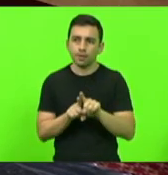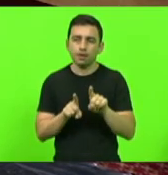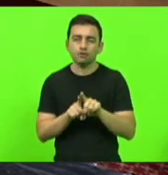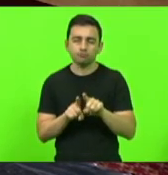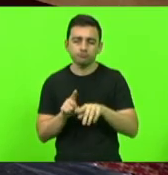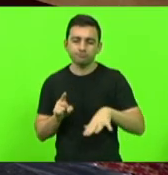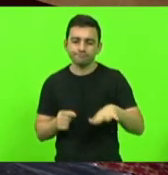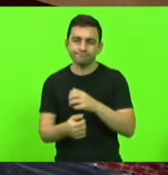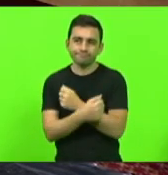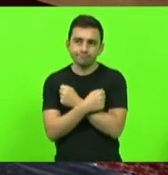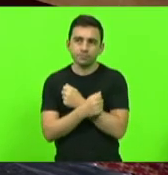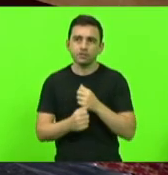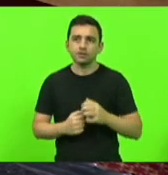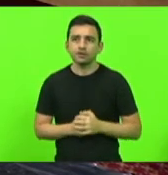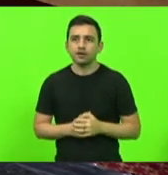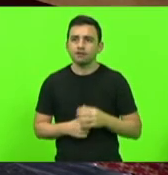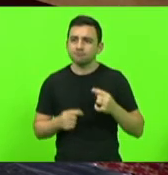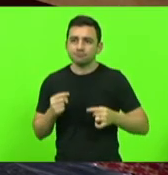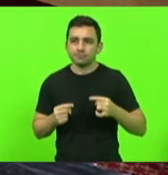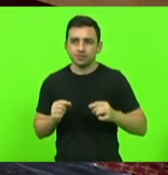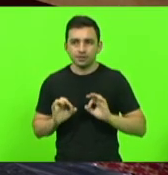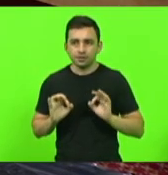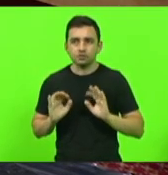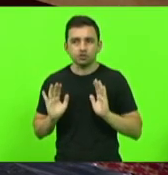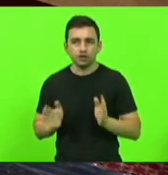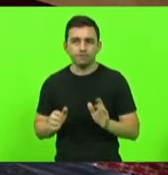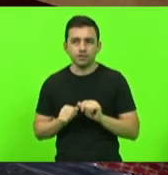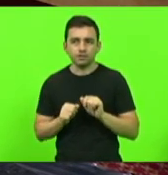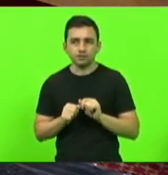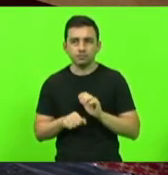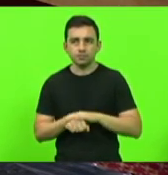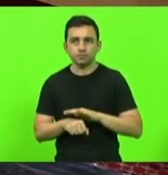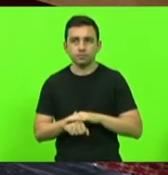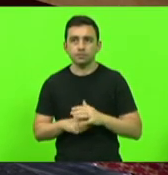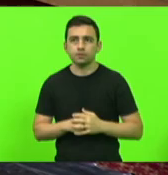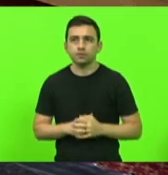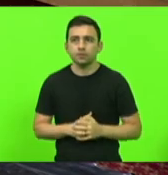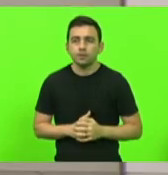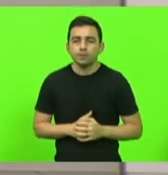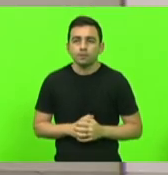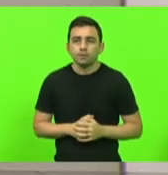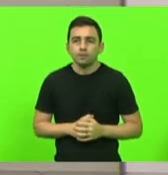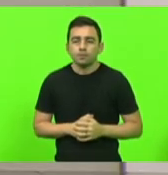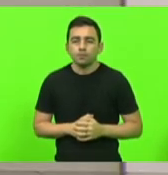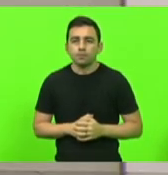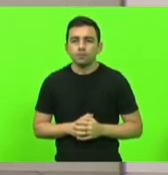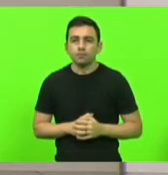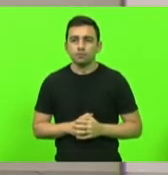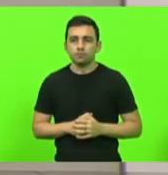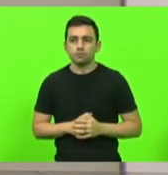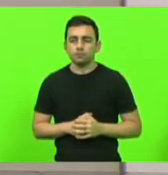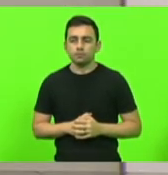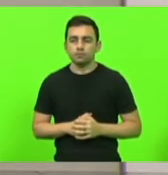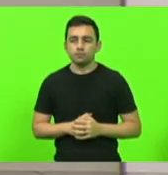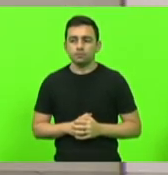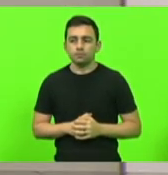agora, evidentemente, de discutir a matéria, porque já o fiz no início do processo. Sejam todos bem-vindos. Deputada Marlene. Eu só quero